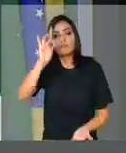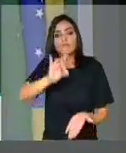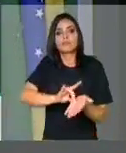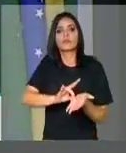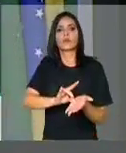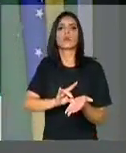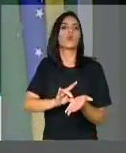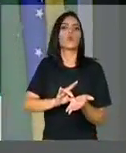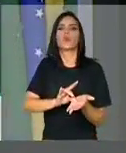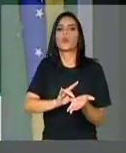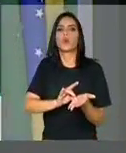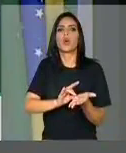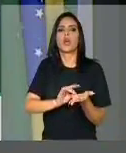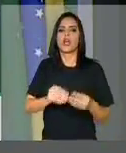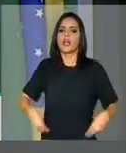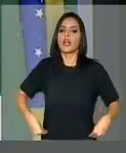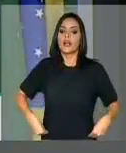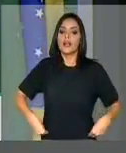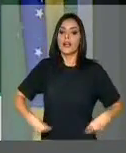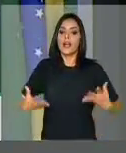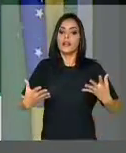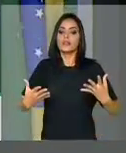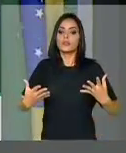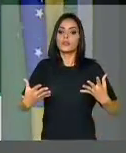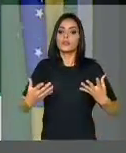realmente quanto foi gasto,